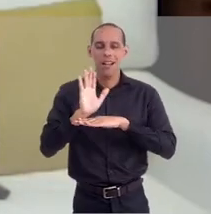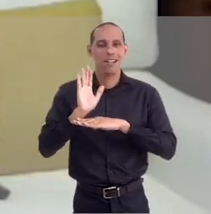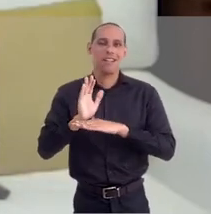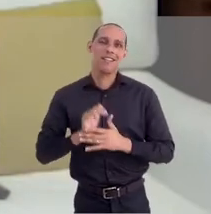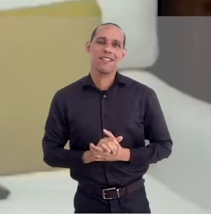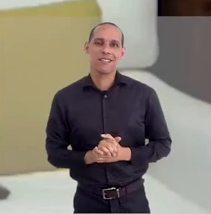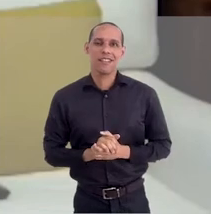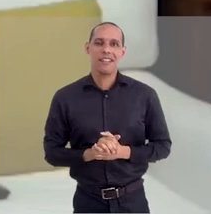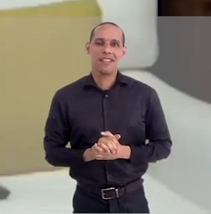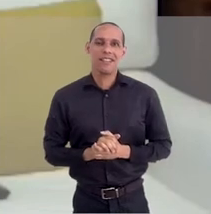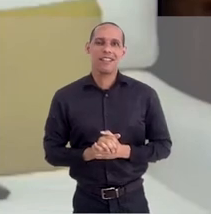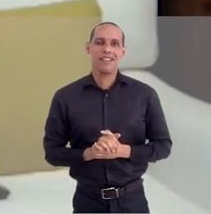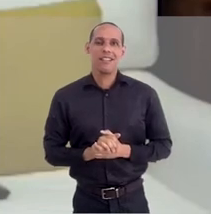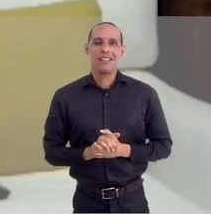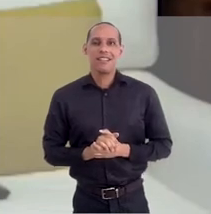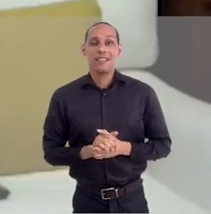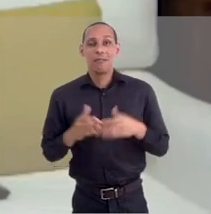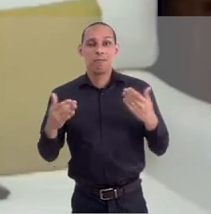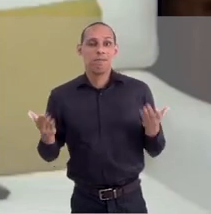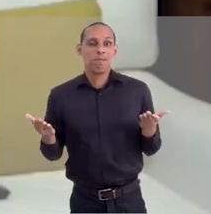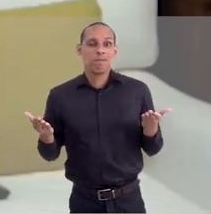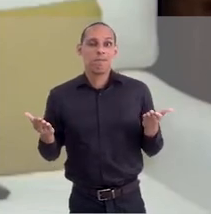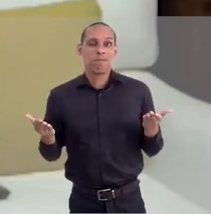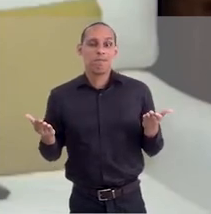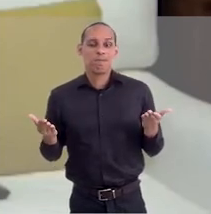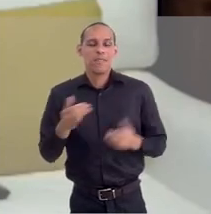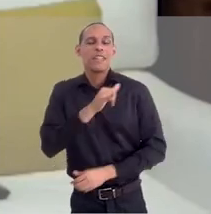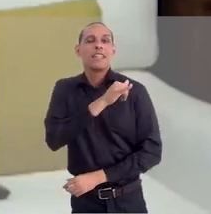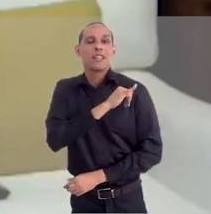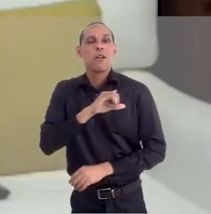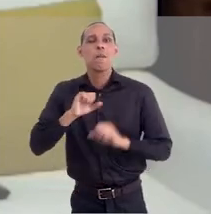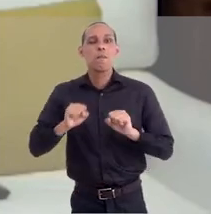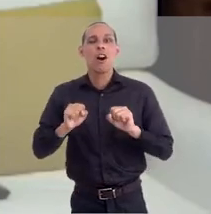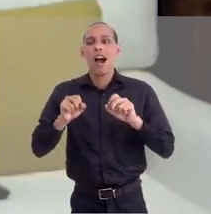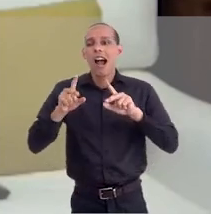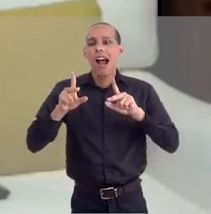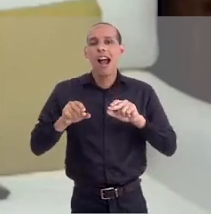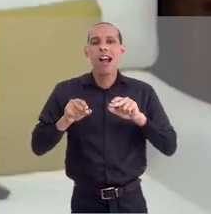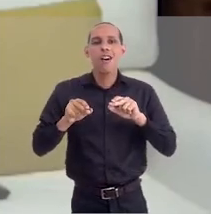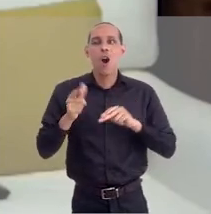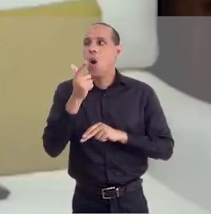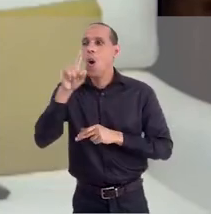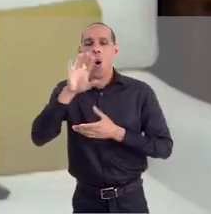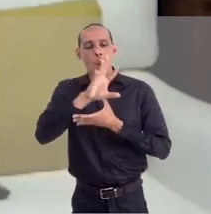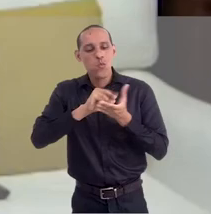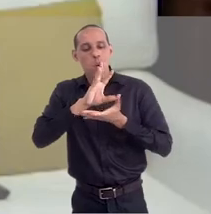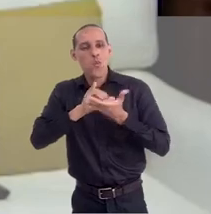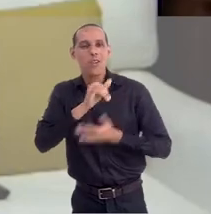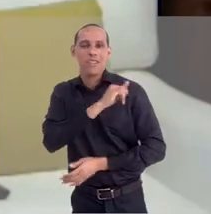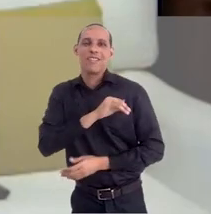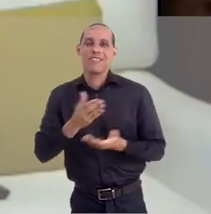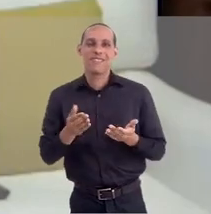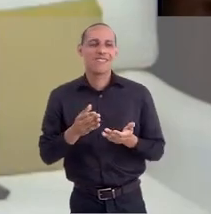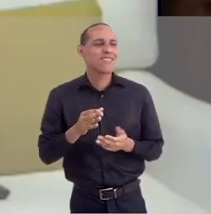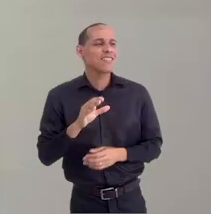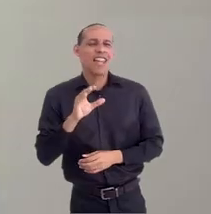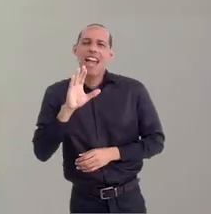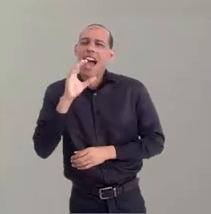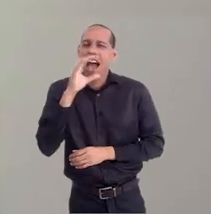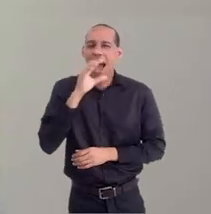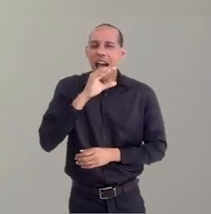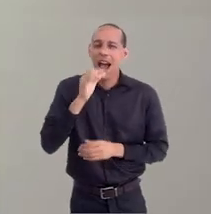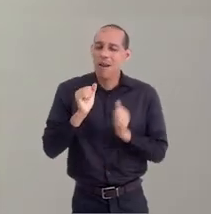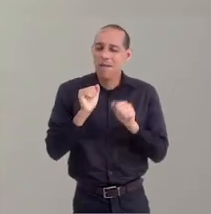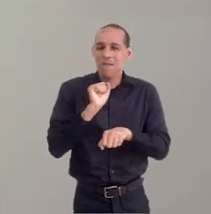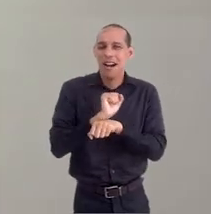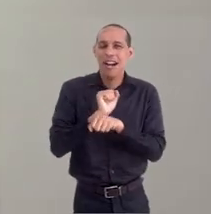é muito importante. Né? E eu acho que, nesse aspecto, o Rio de Janeiro poderia servir de exemplo para outras unidades da federação. A gente vai fazer um